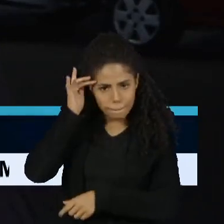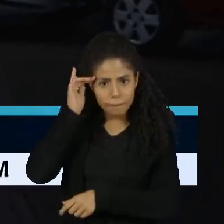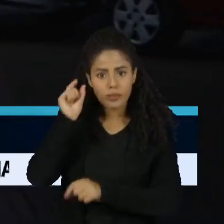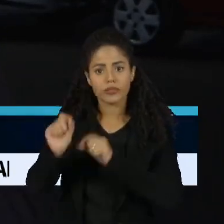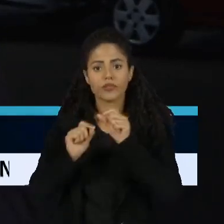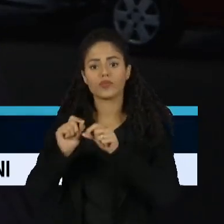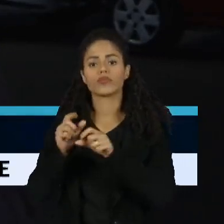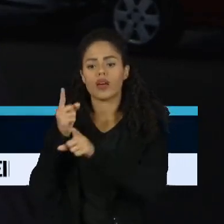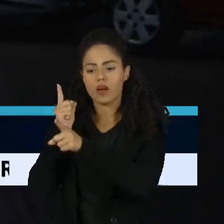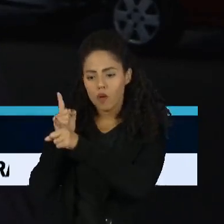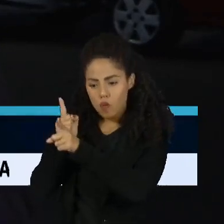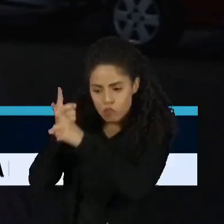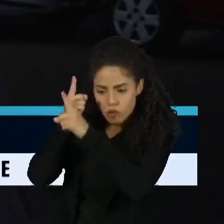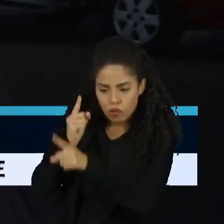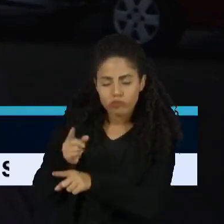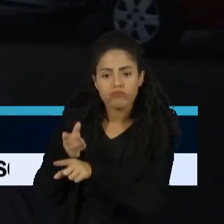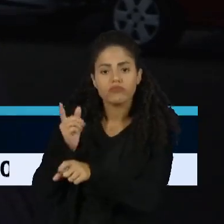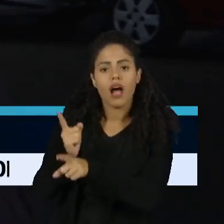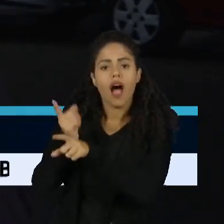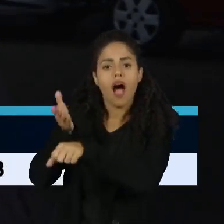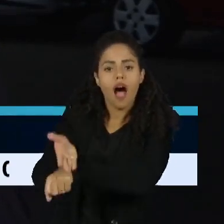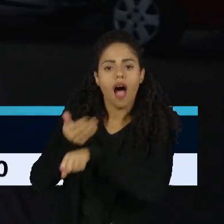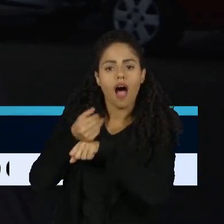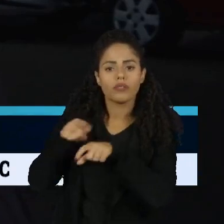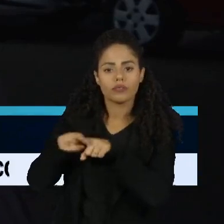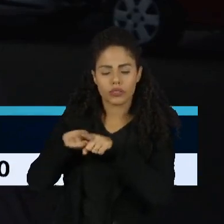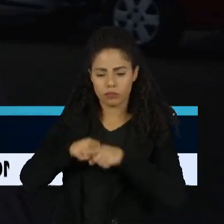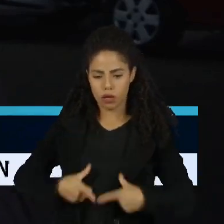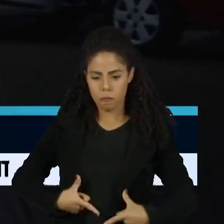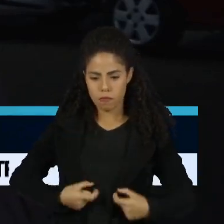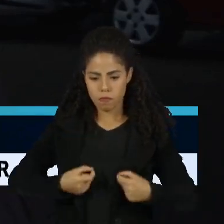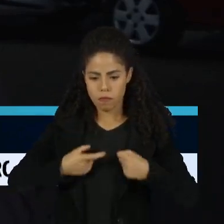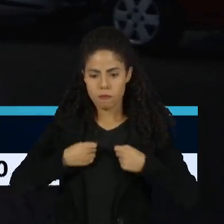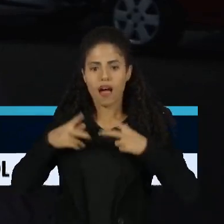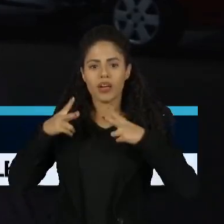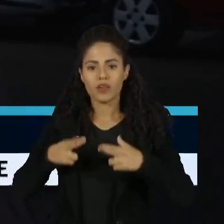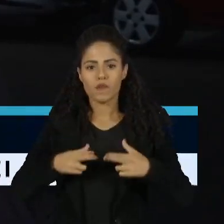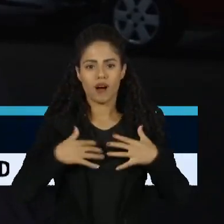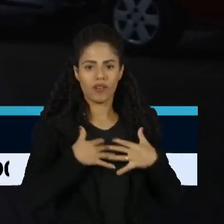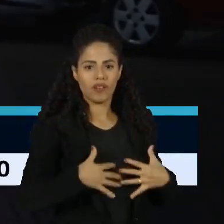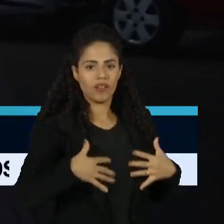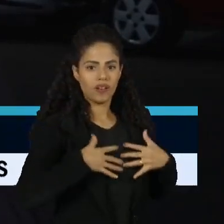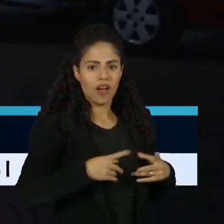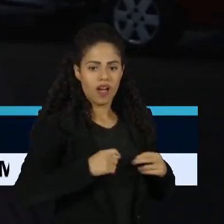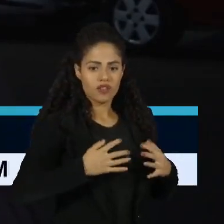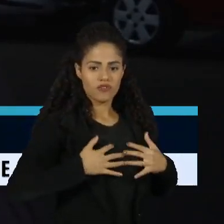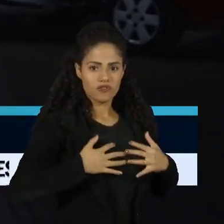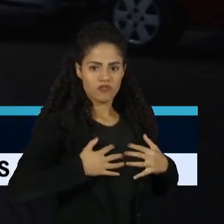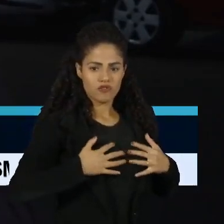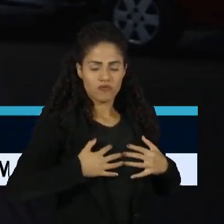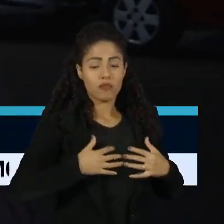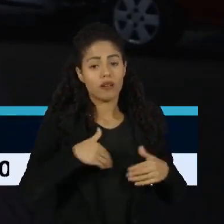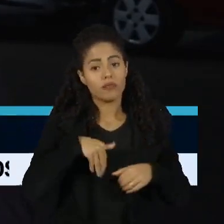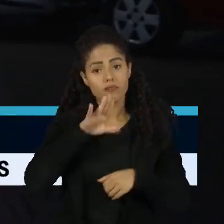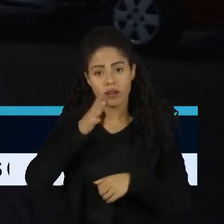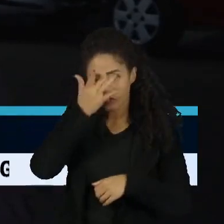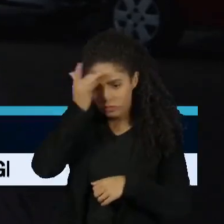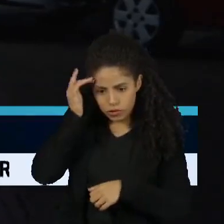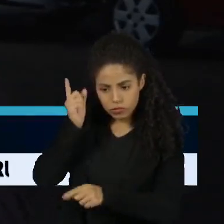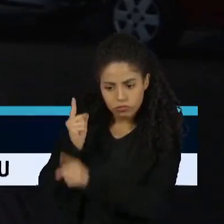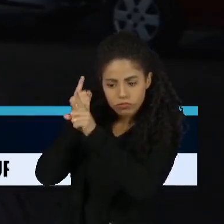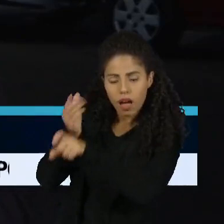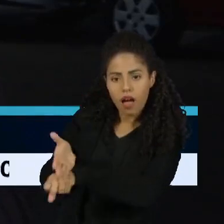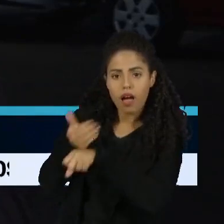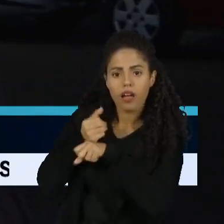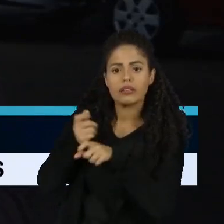exames preventivos, da mesma forma como é feito com o câncer de mama. Identificar pessoas com o maior risco da doença